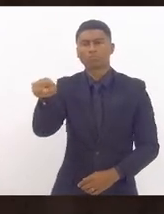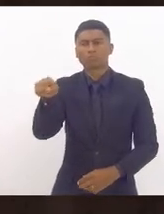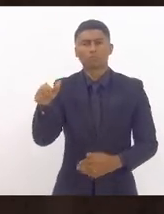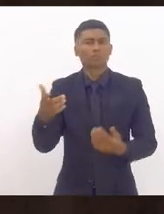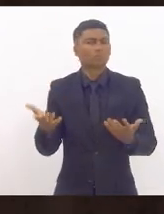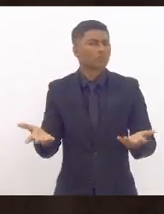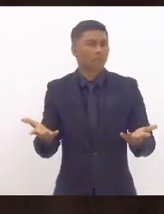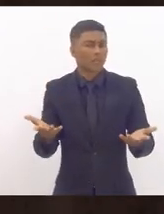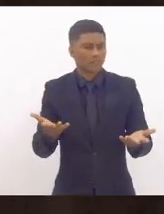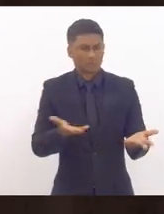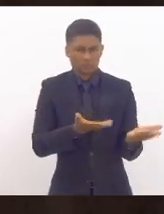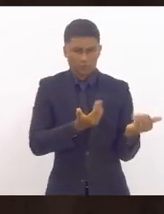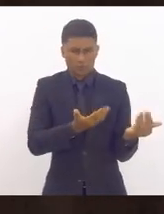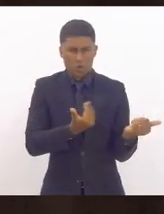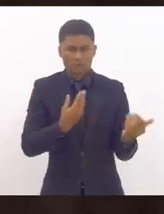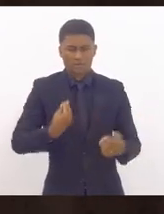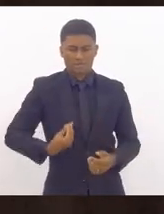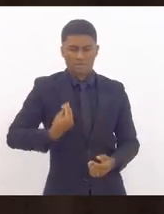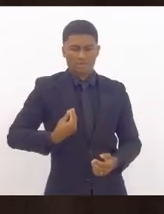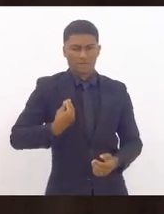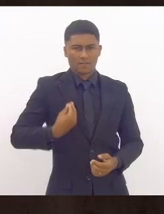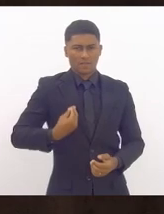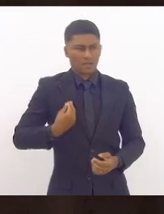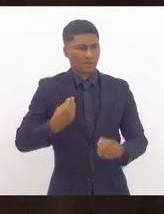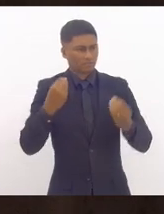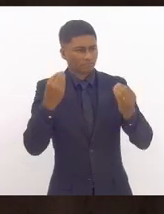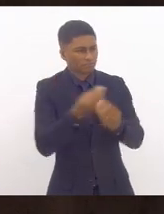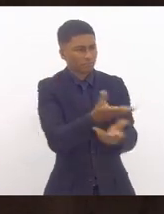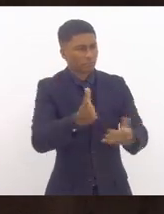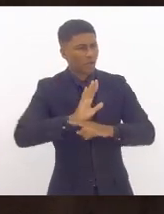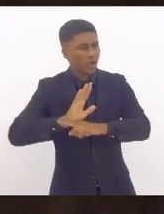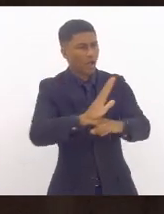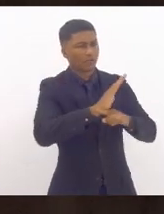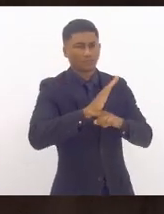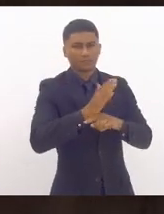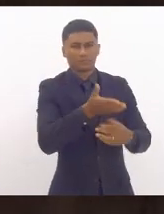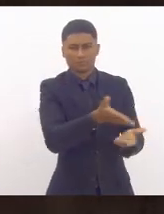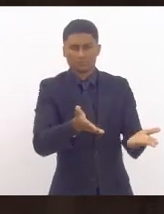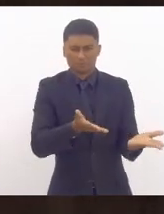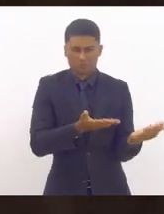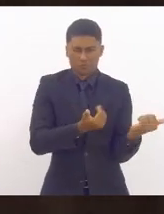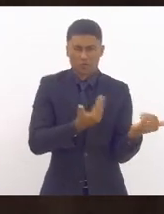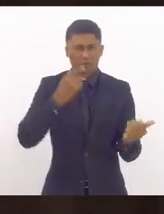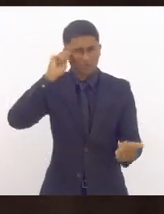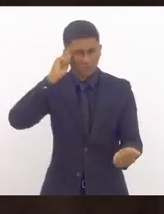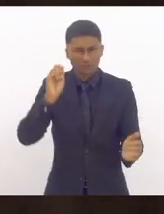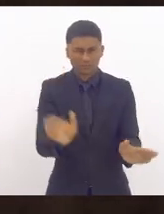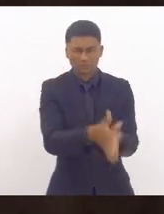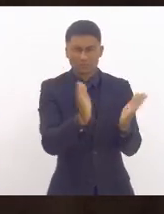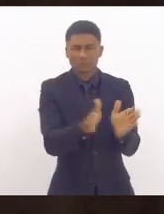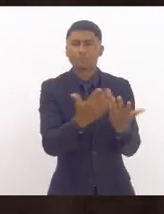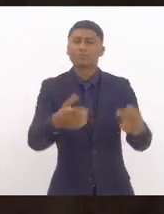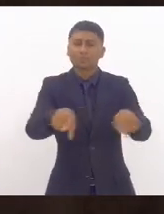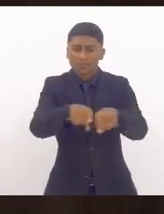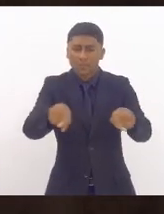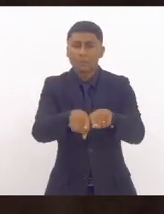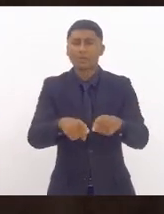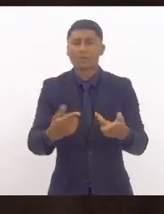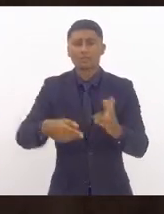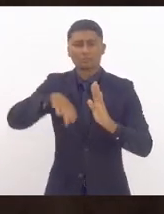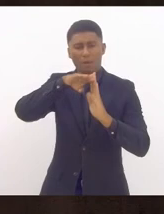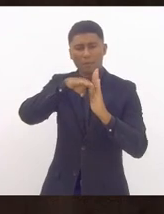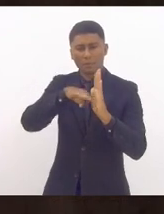vida plena da nossa juventude preta, pobre da favela, também não quis entregar um programa de saúde